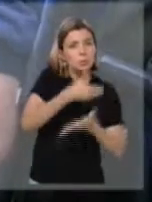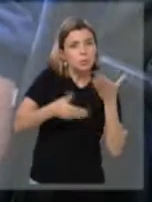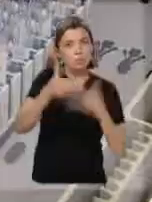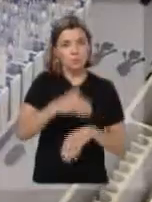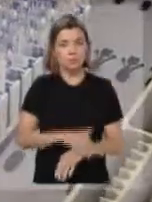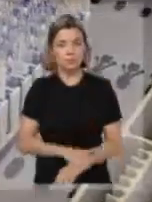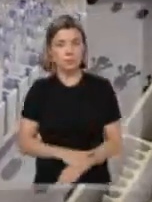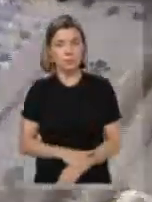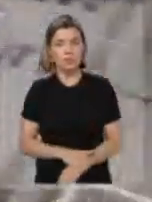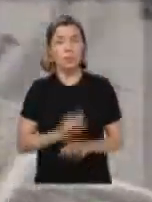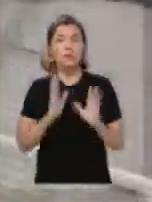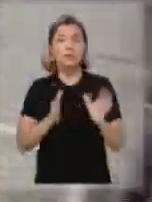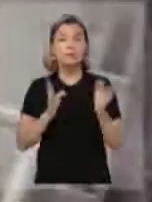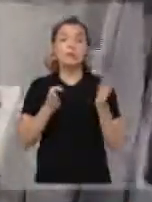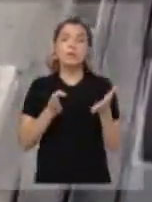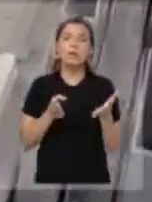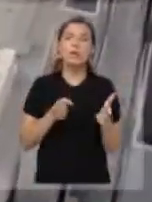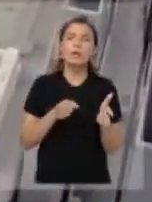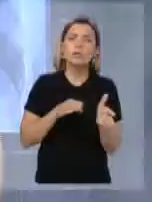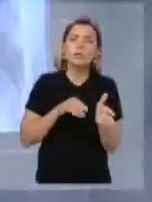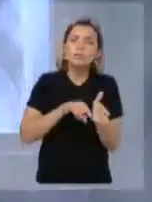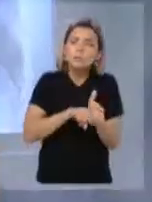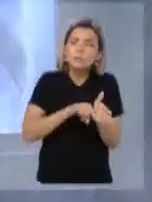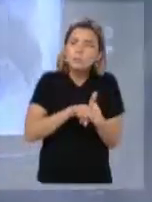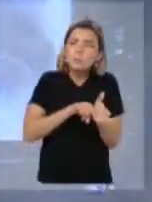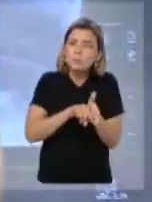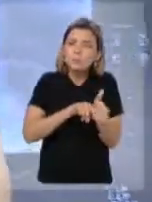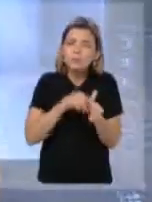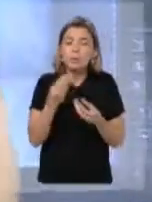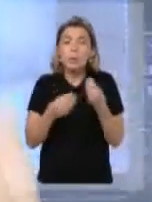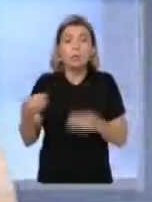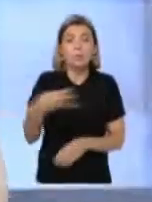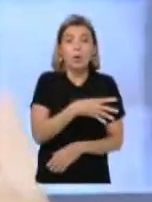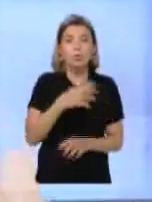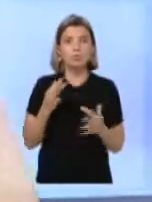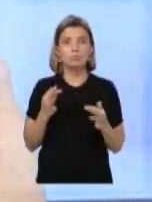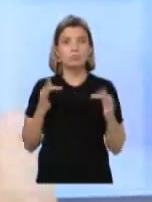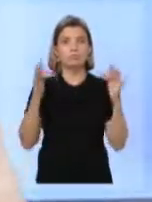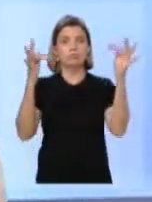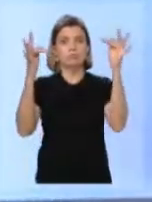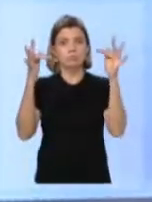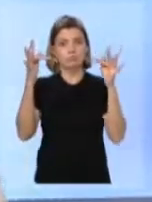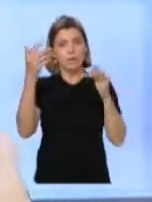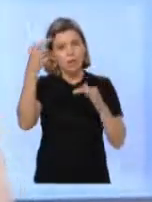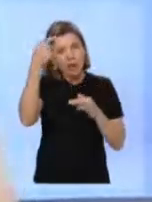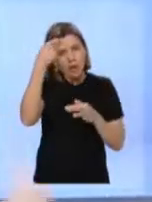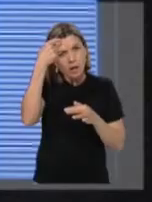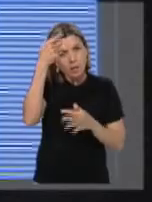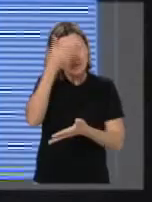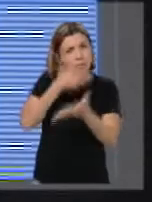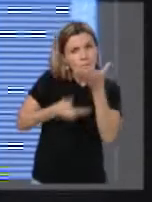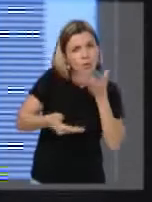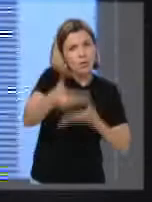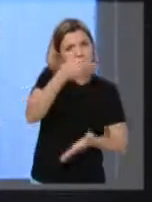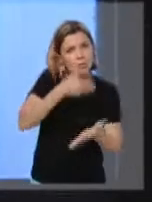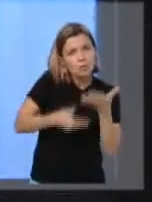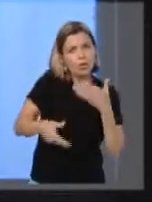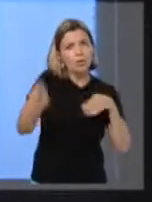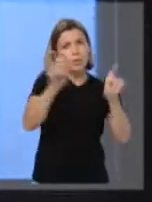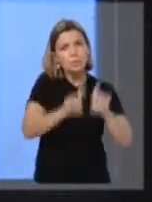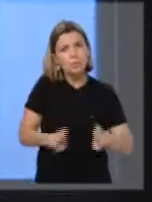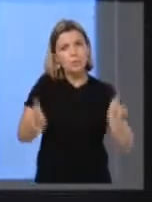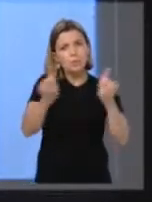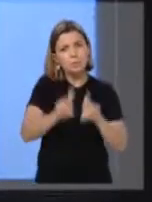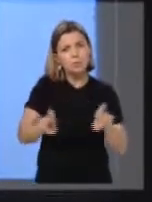eficiente. É com base nisso que a ciência vem desenvolvendo novas tecnologias. Se tudo der certo,